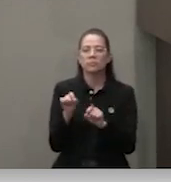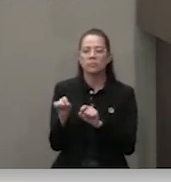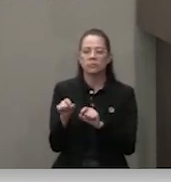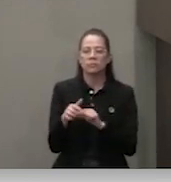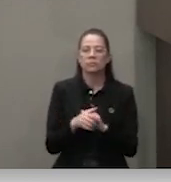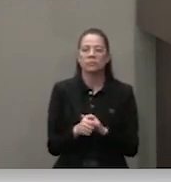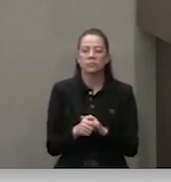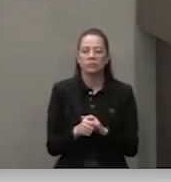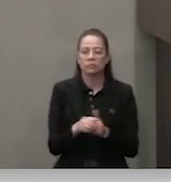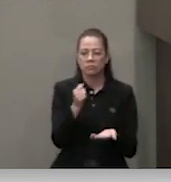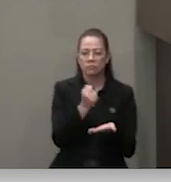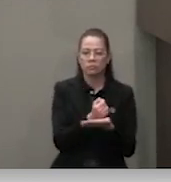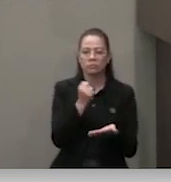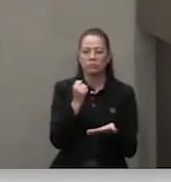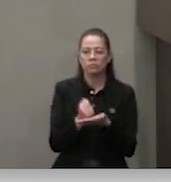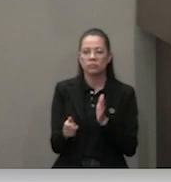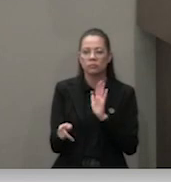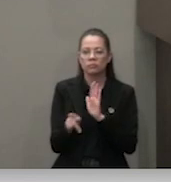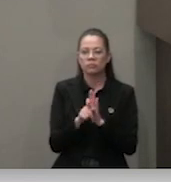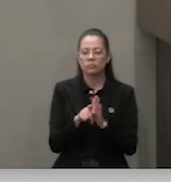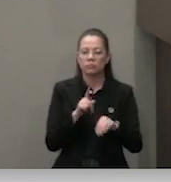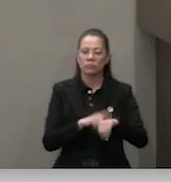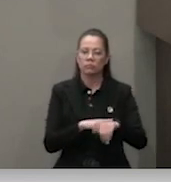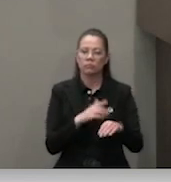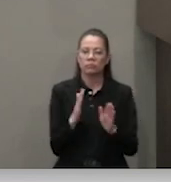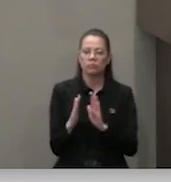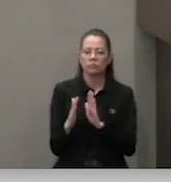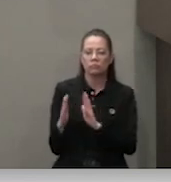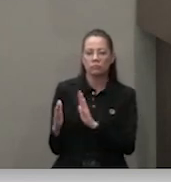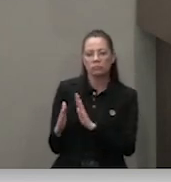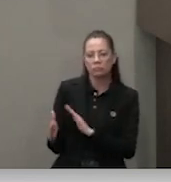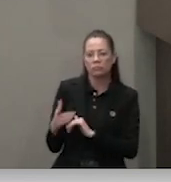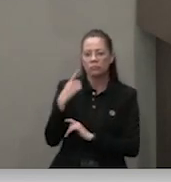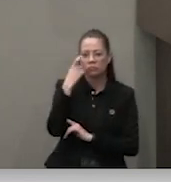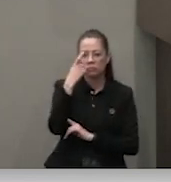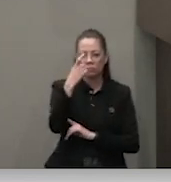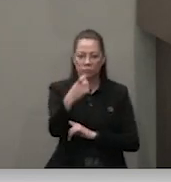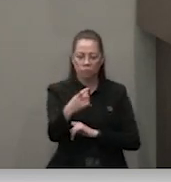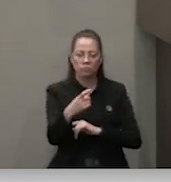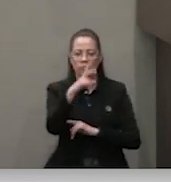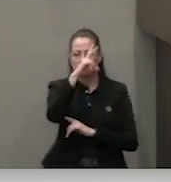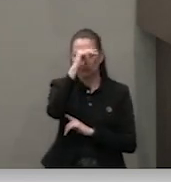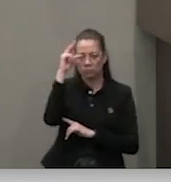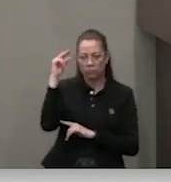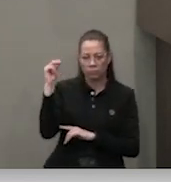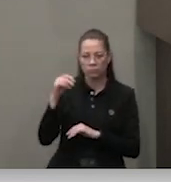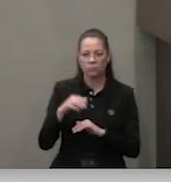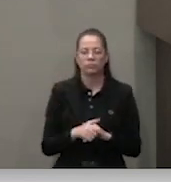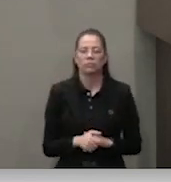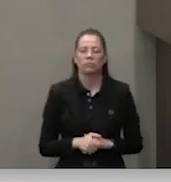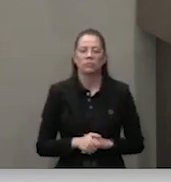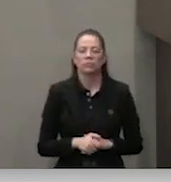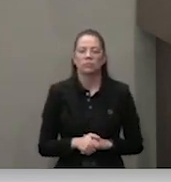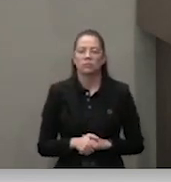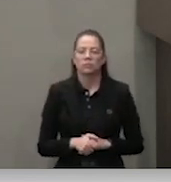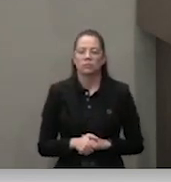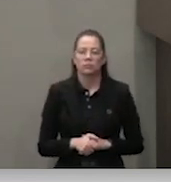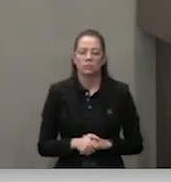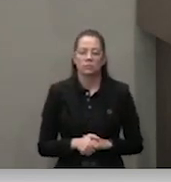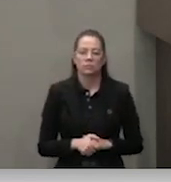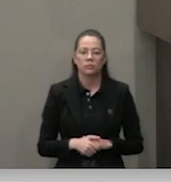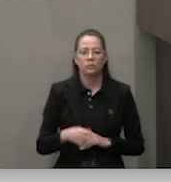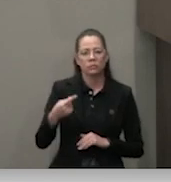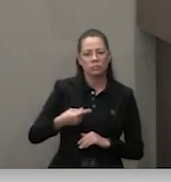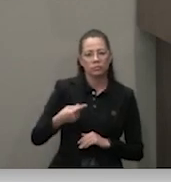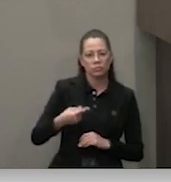às contratações temporárias por excepcional interesse público ora